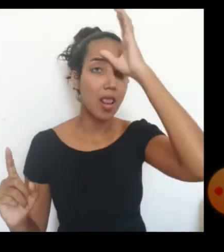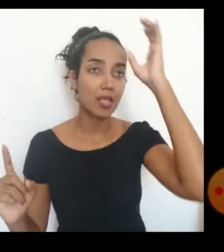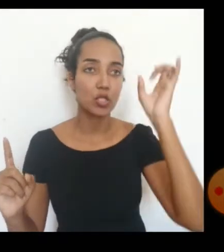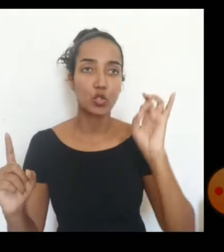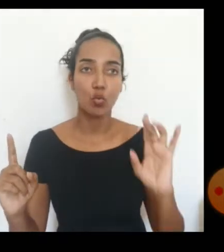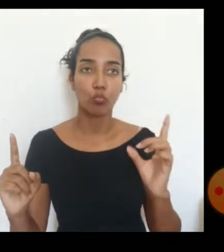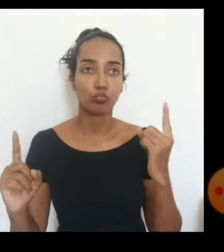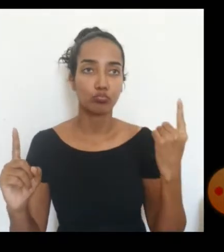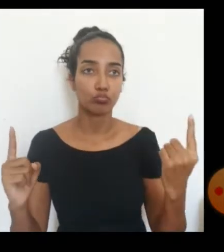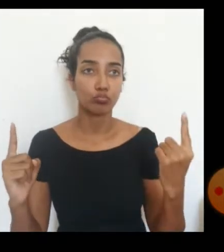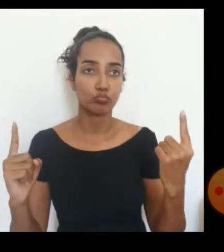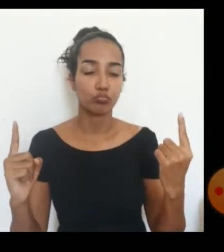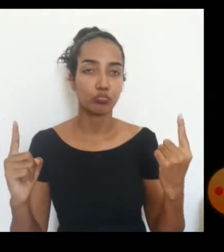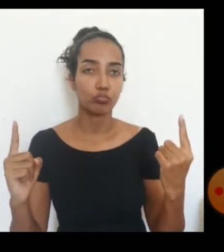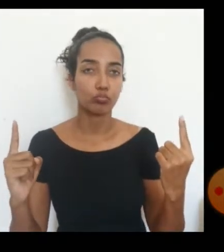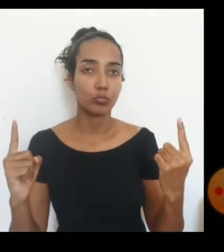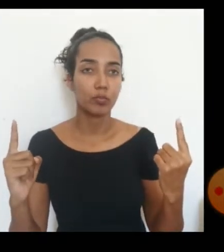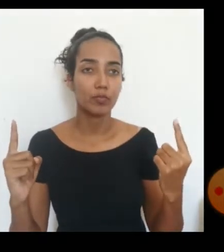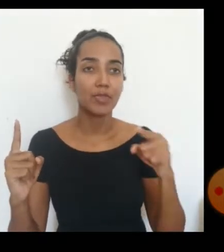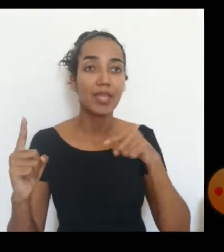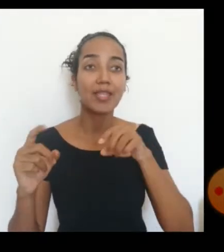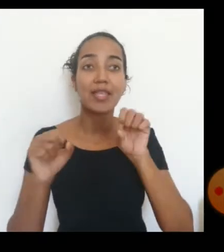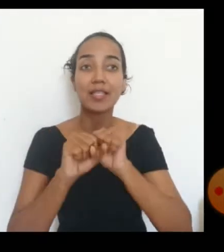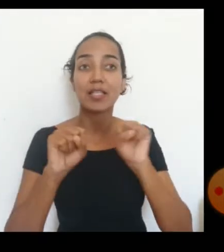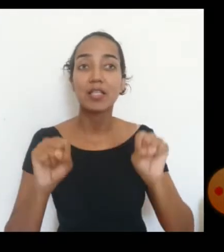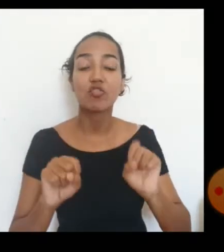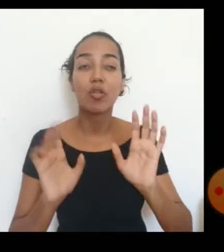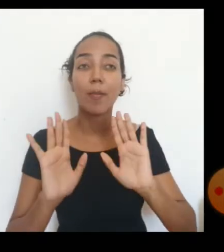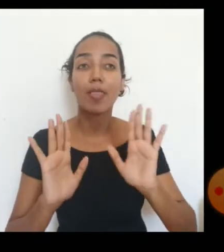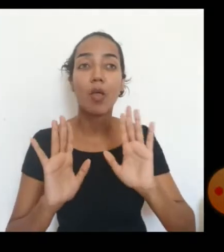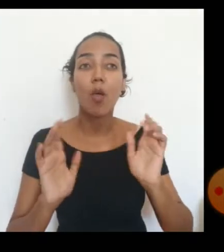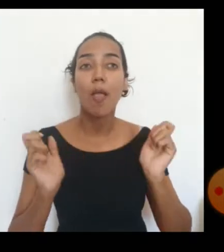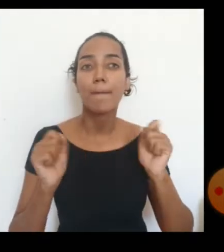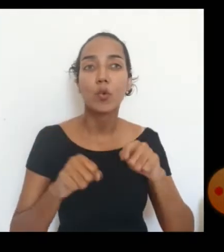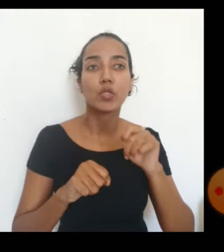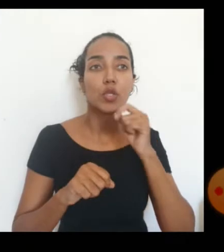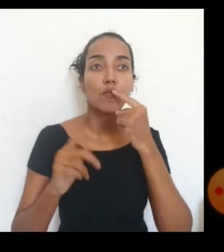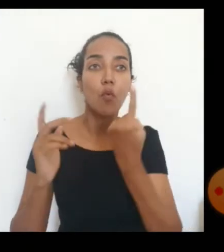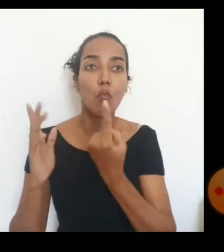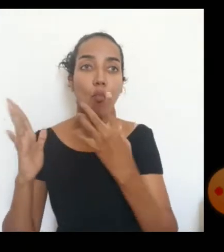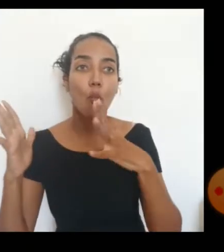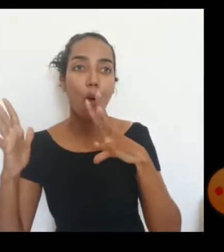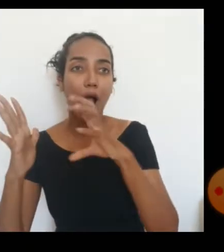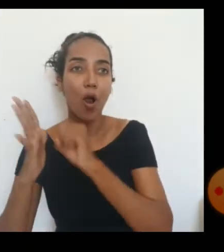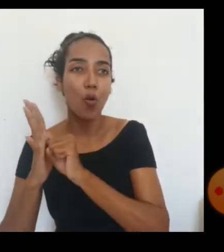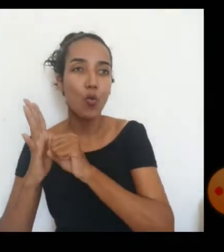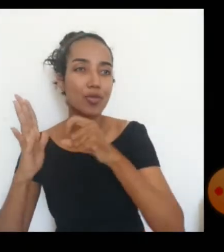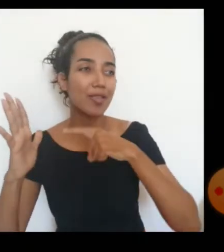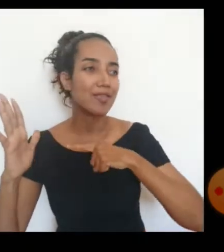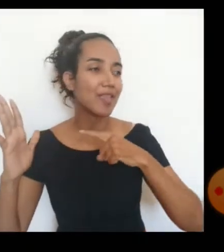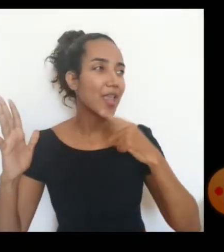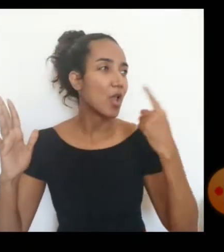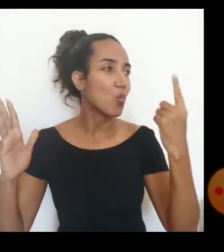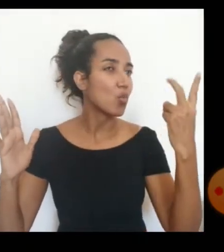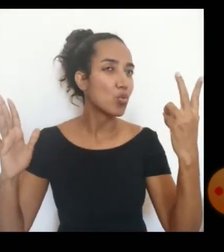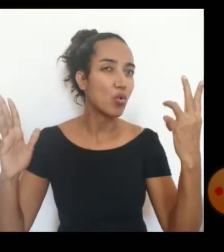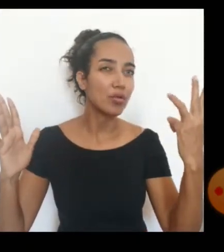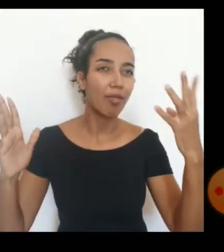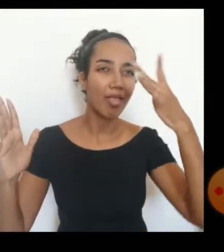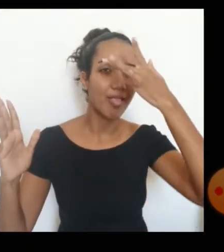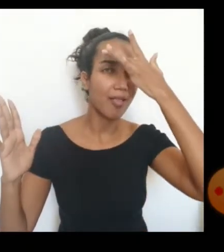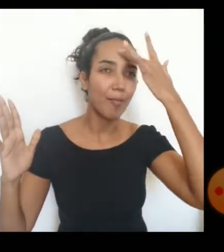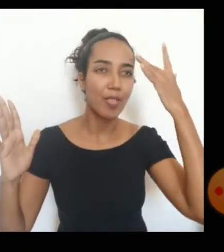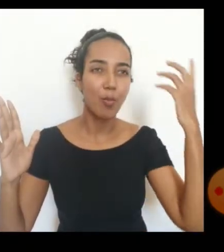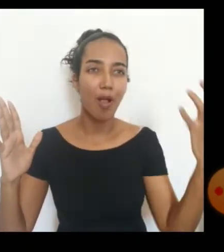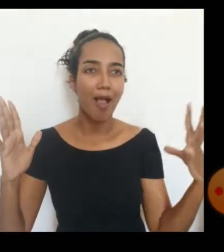sistema, a gente não seria possível, por exemplo, ter uma conta que possui mais de um cliente. Da mesma forma, eu posso ter clientes no